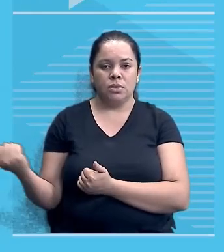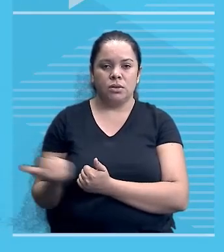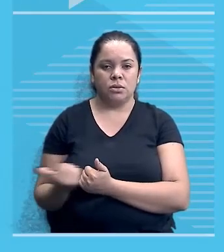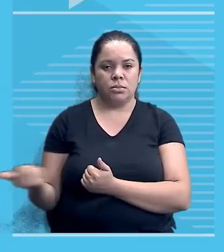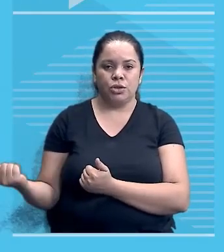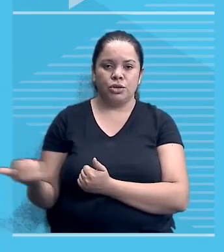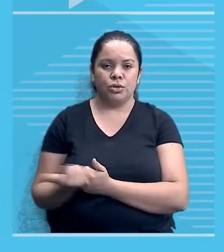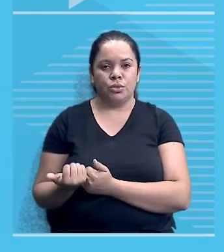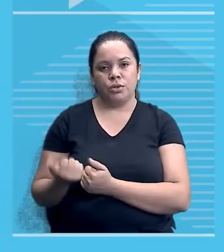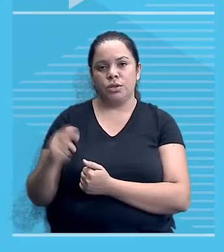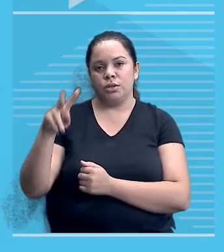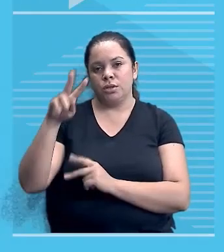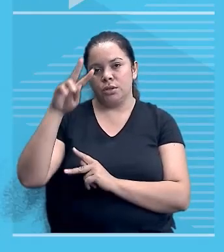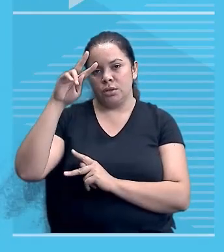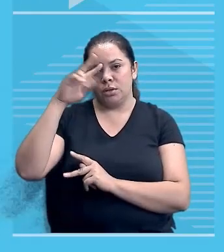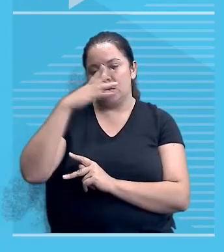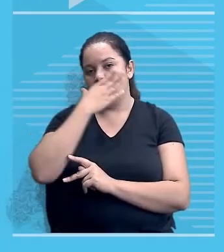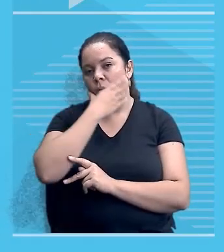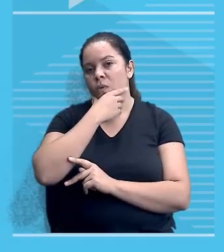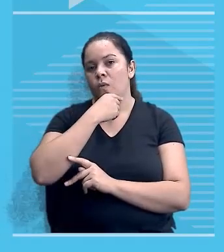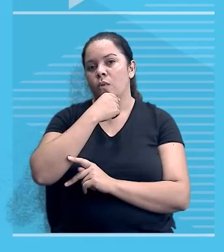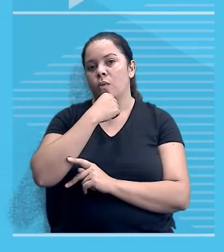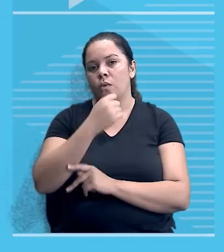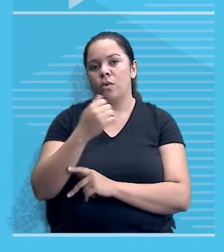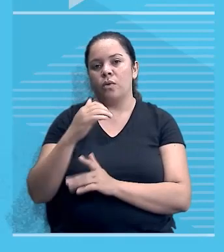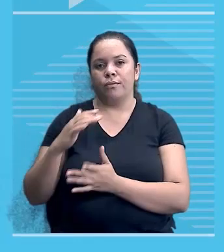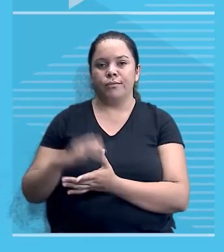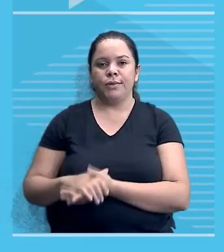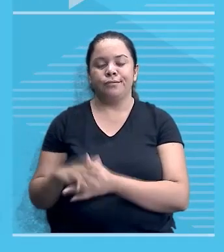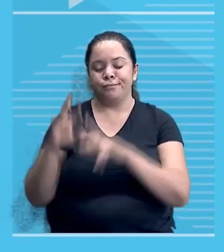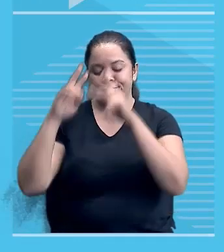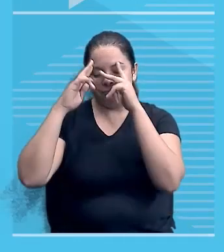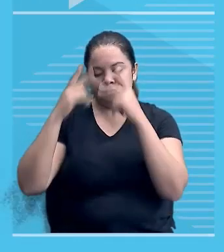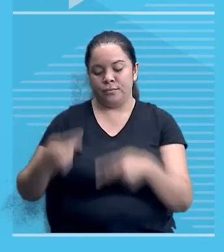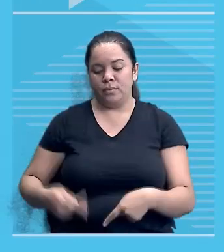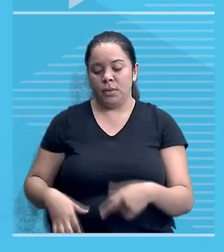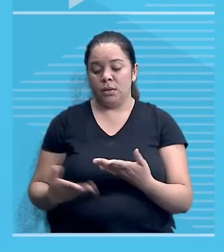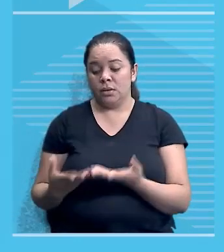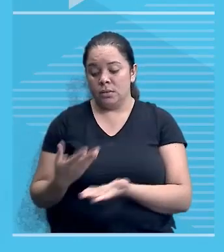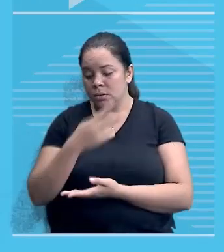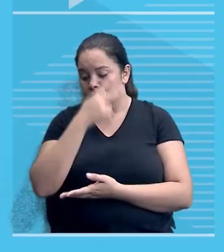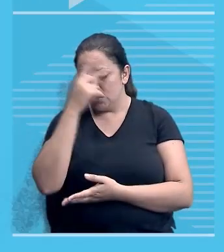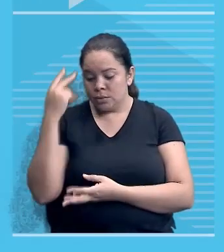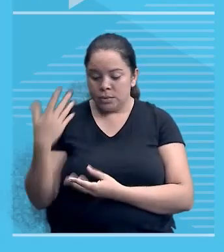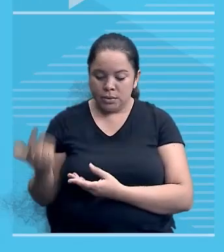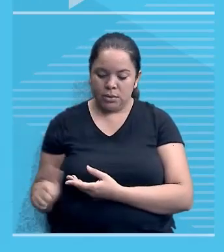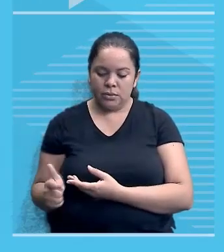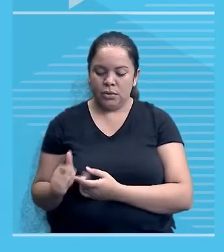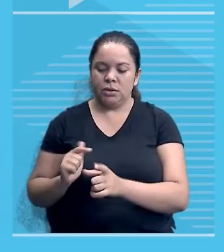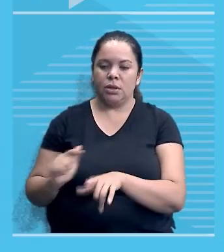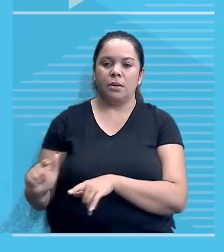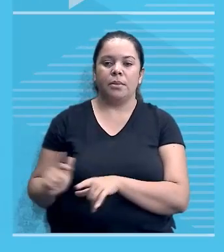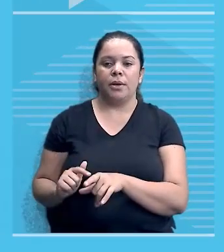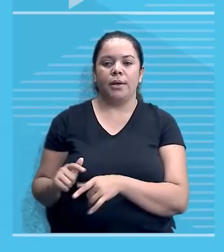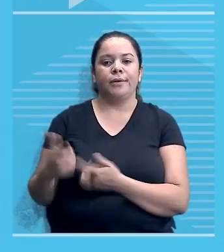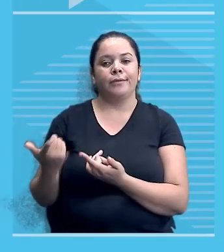qual era o caminho que estas pessoas irão tomar o rumo para as cidades cidades extras né que tinha uma